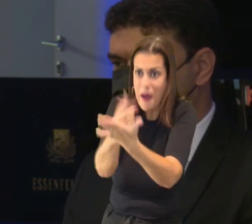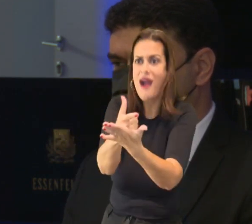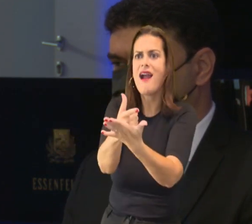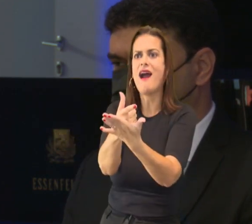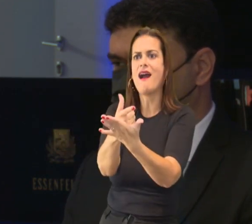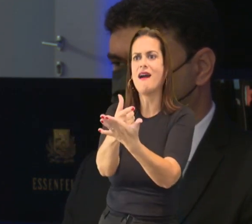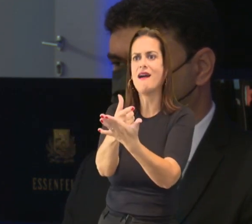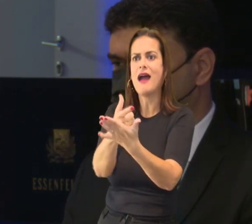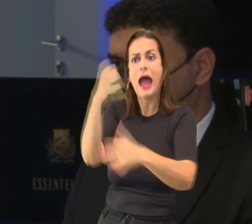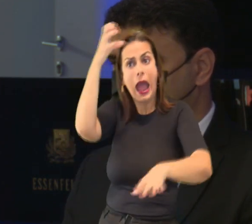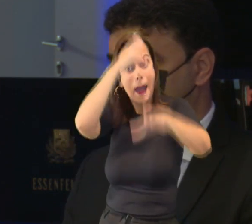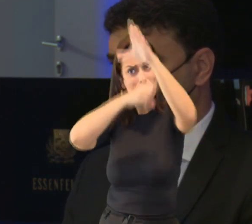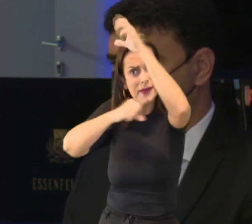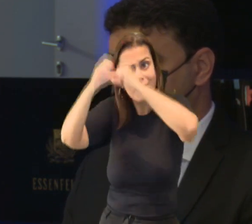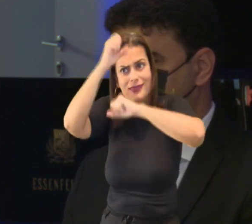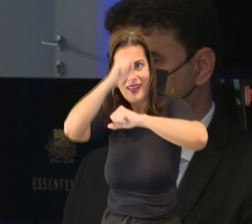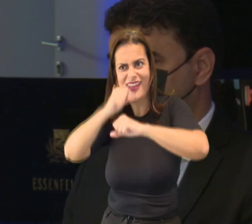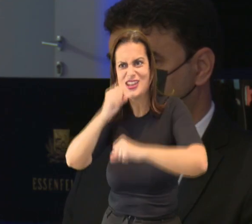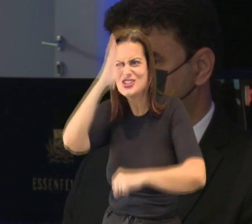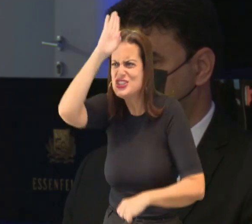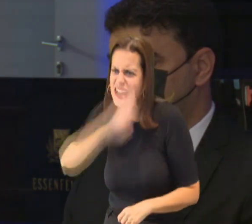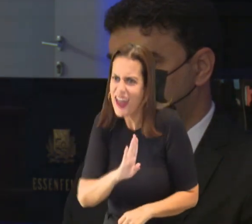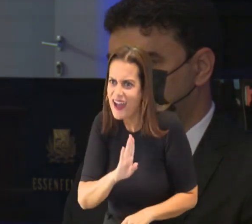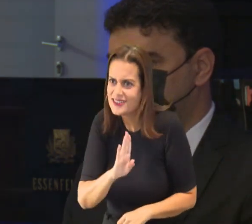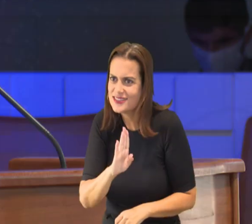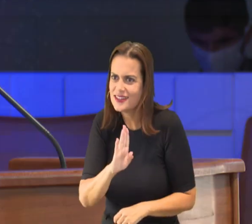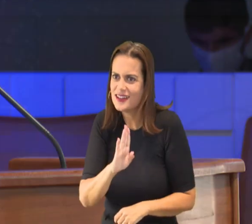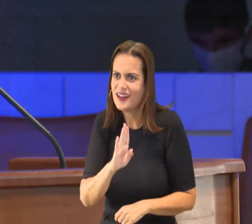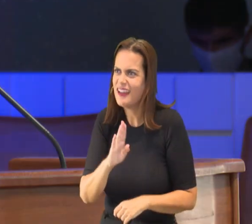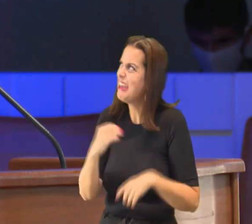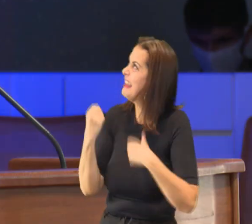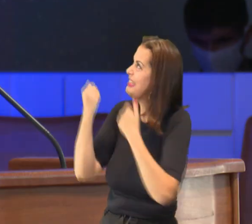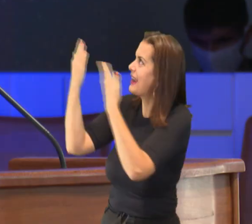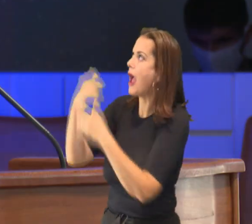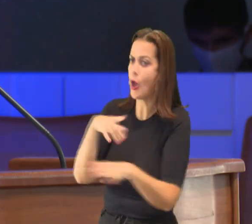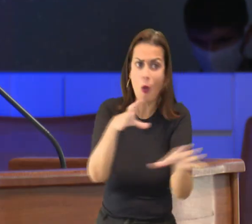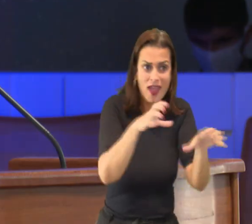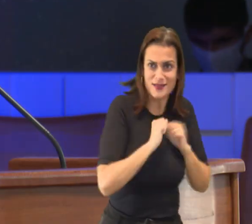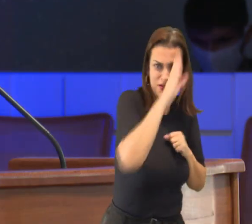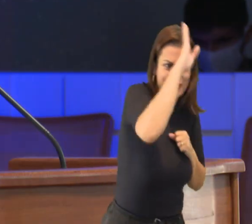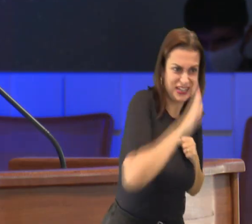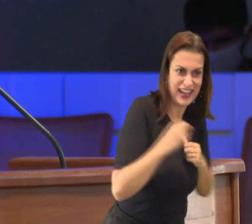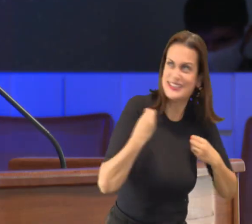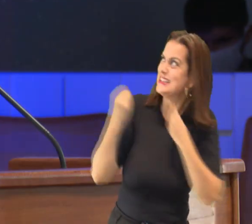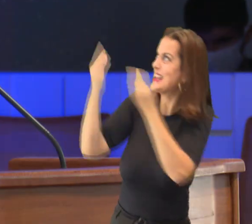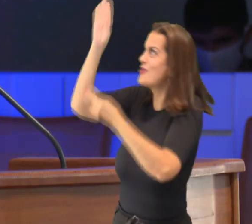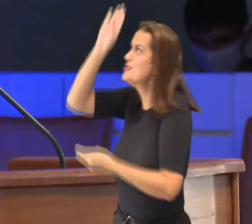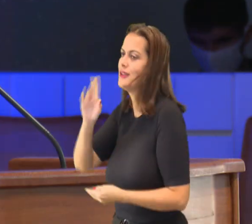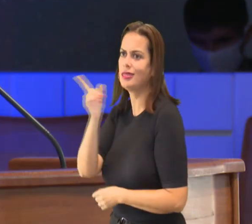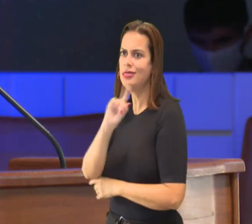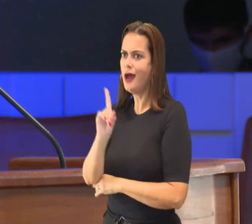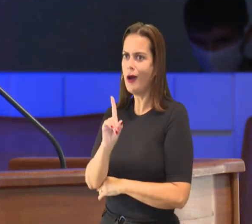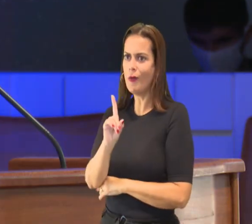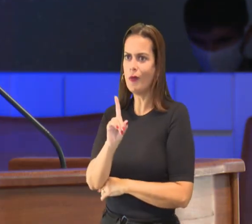eles aprendiam que oferecer alguma coisa ao Senhor deveria ser custoso para o ofertante.